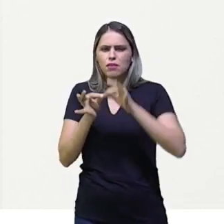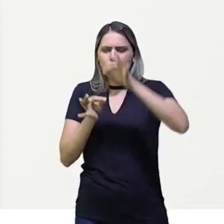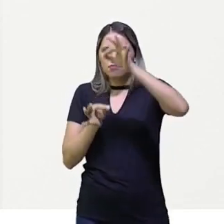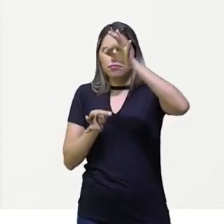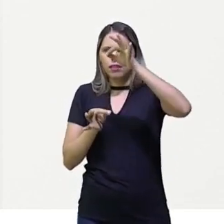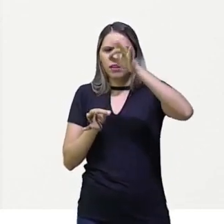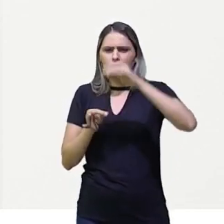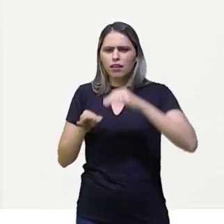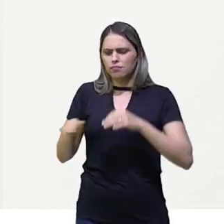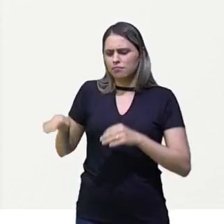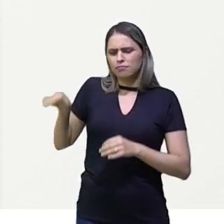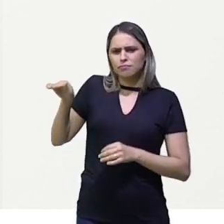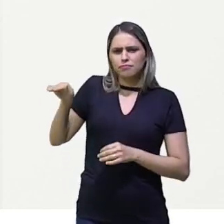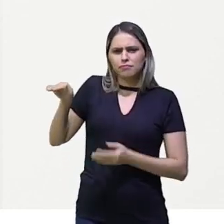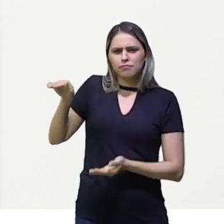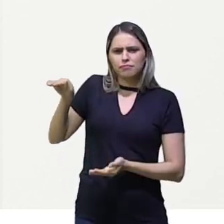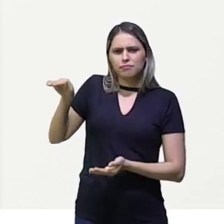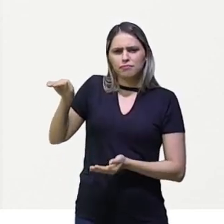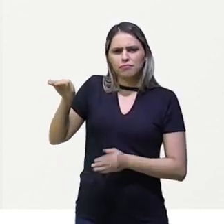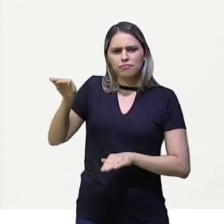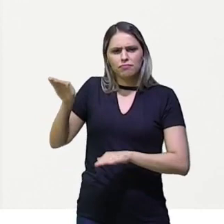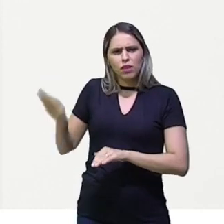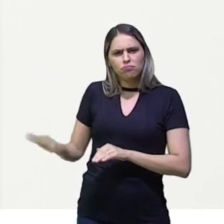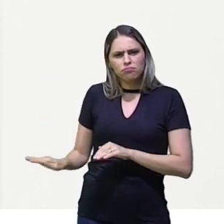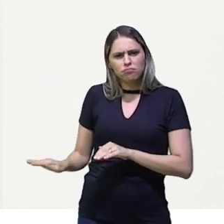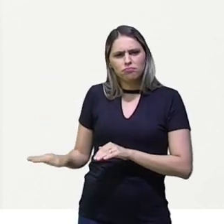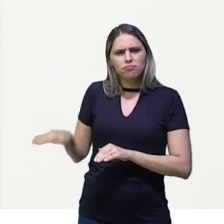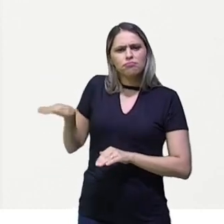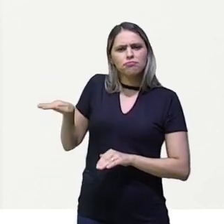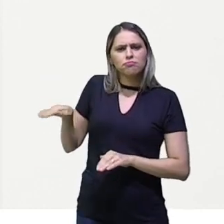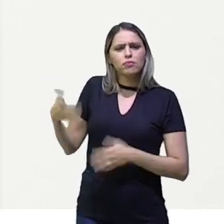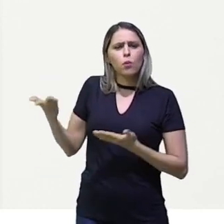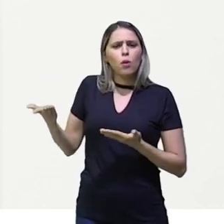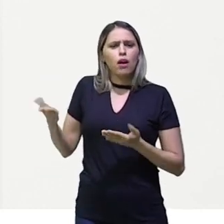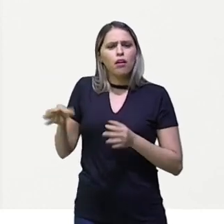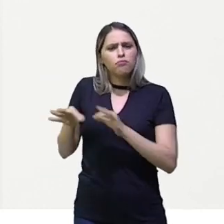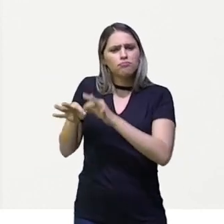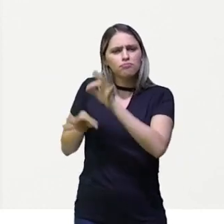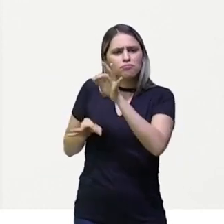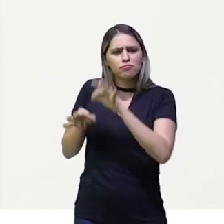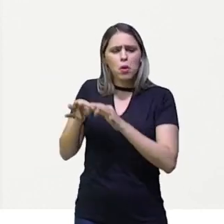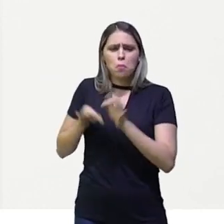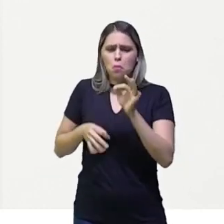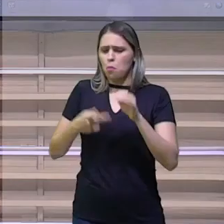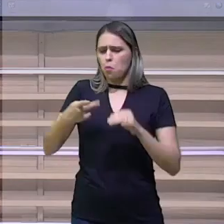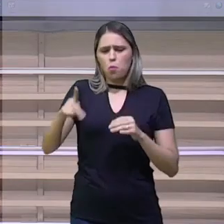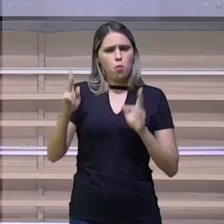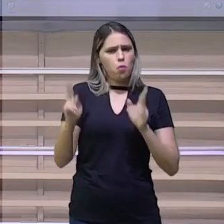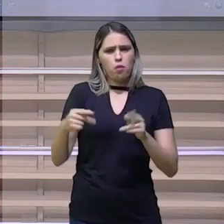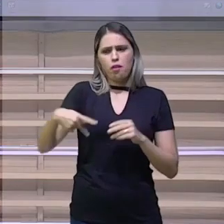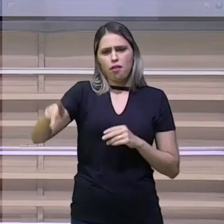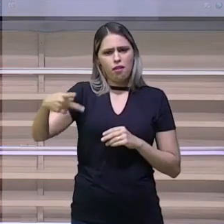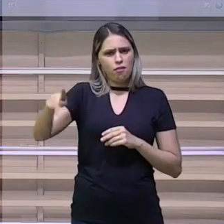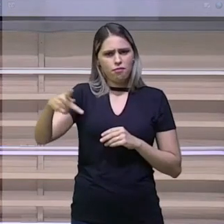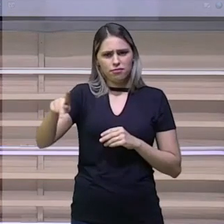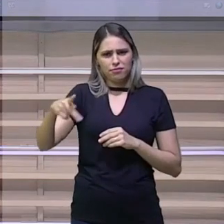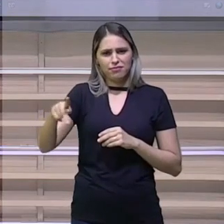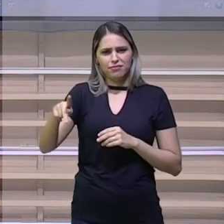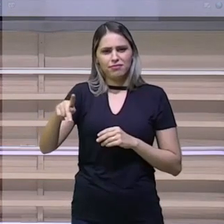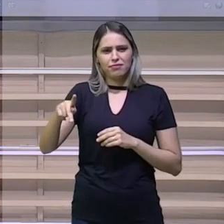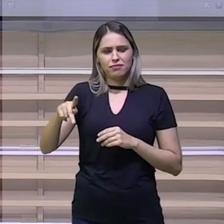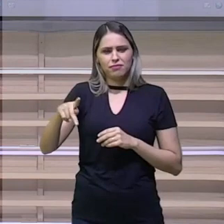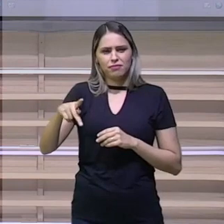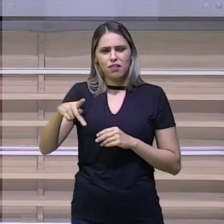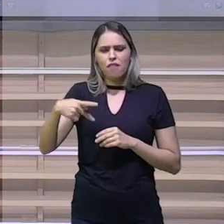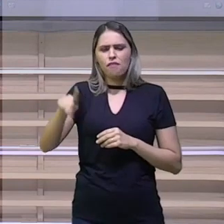altura de uma criança. Essa criança pode ser você. Essa criança que vai lá